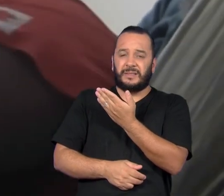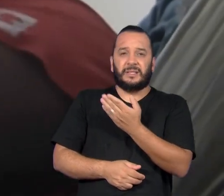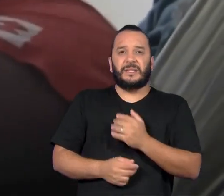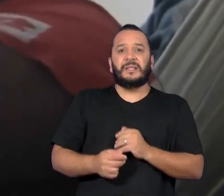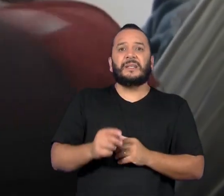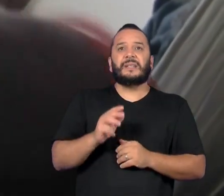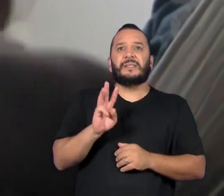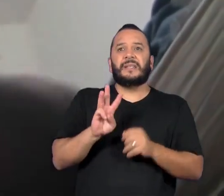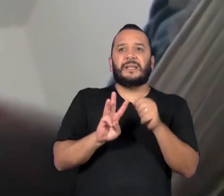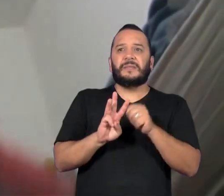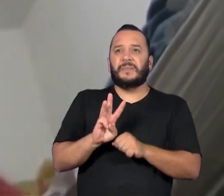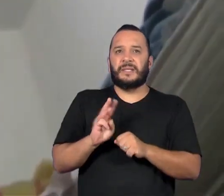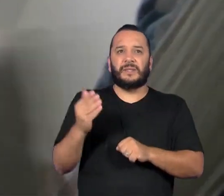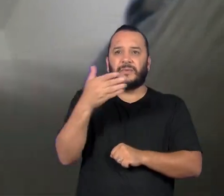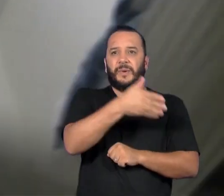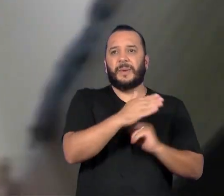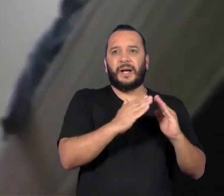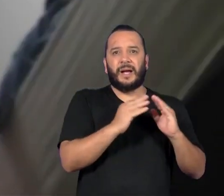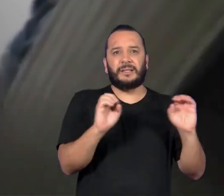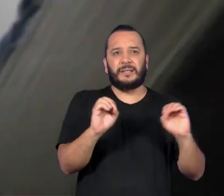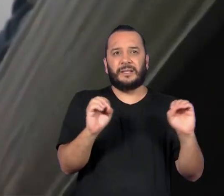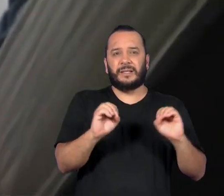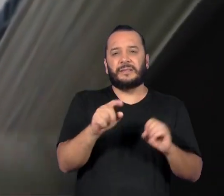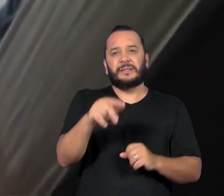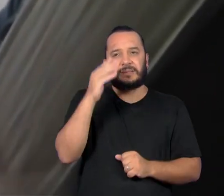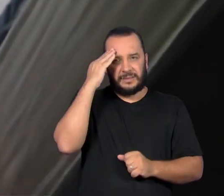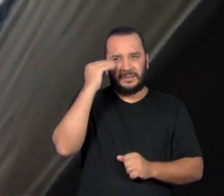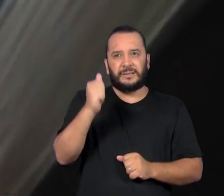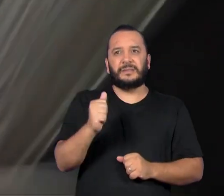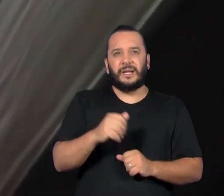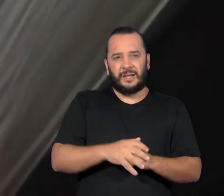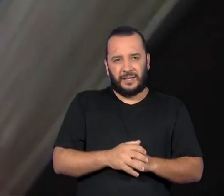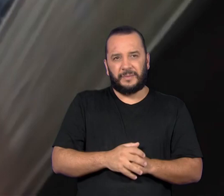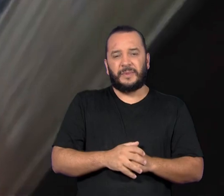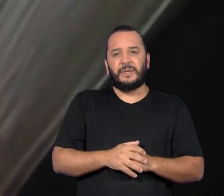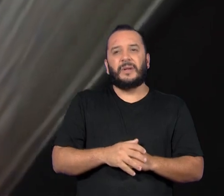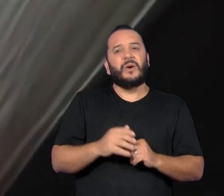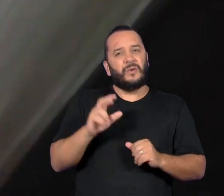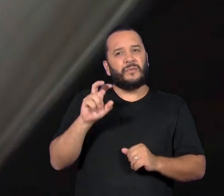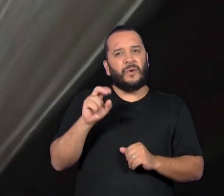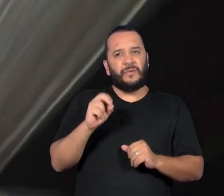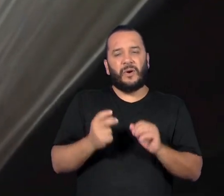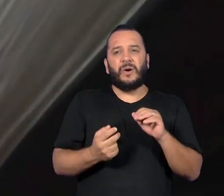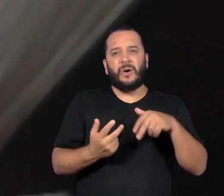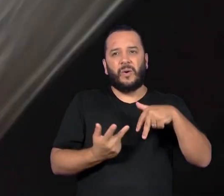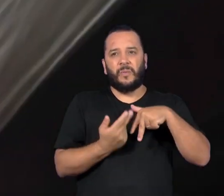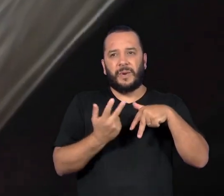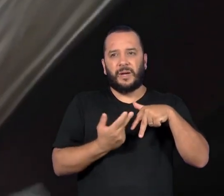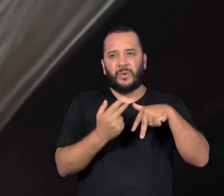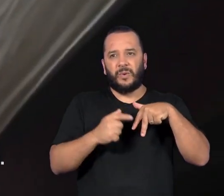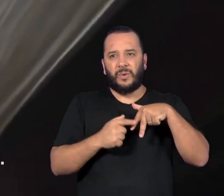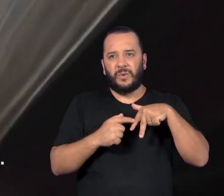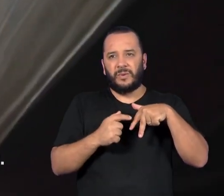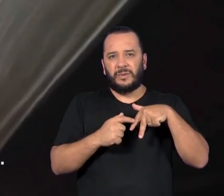meses sem ir em casa. Você sabe, né? Sua avó operou o joelho. E eu tive que dar assistência a ela